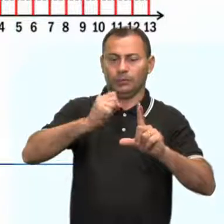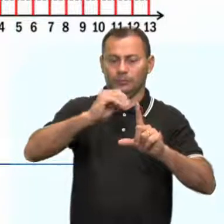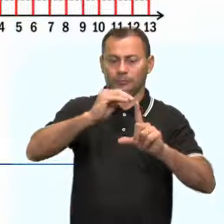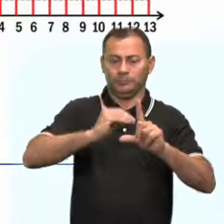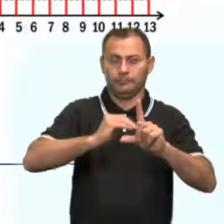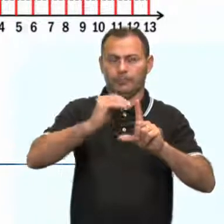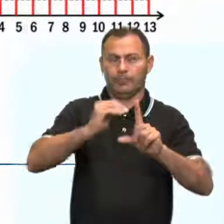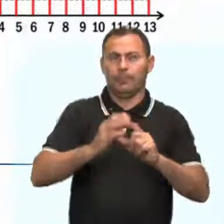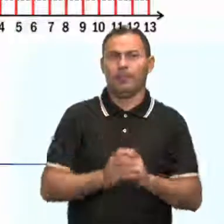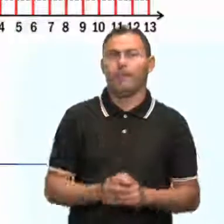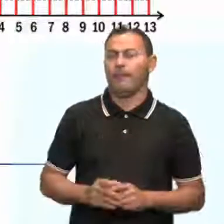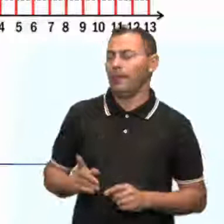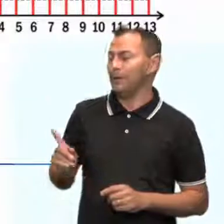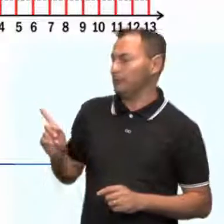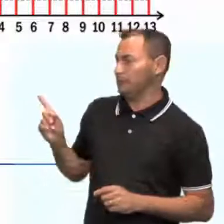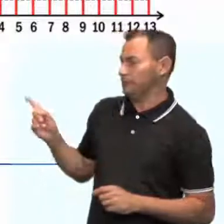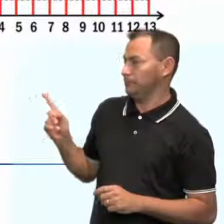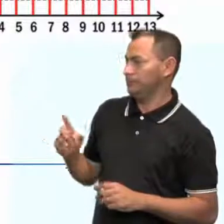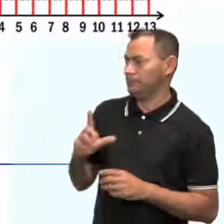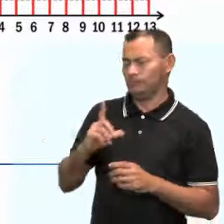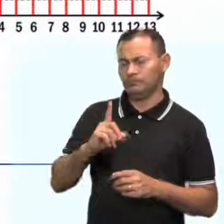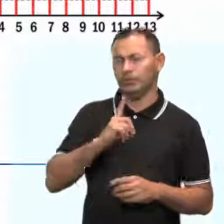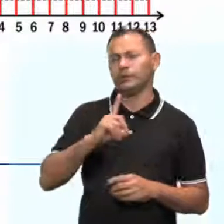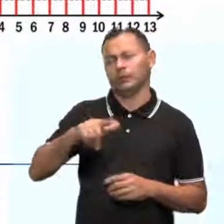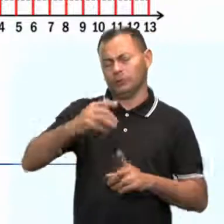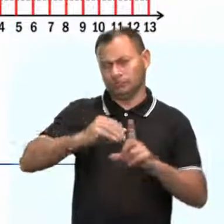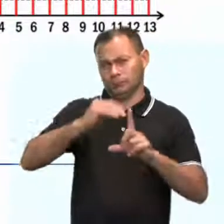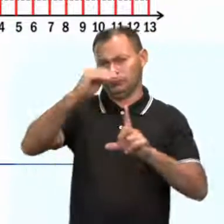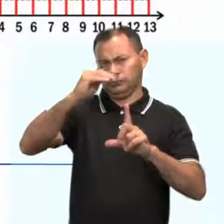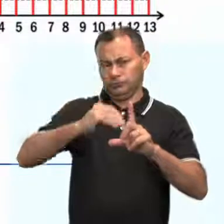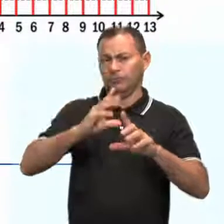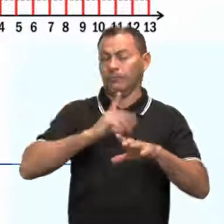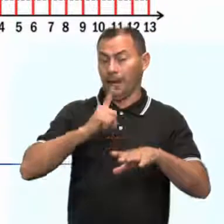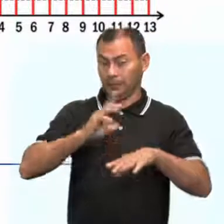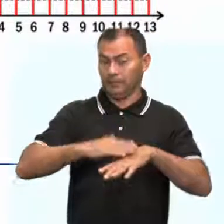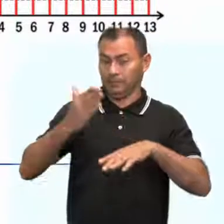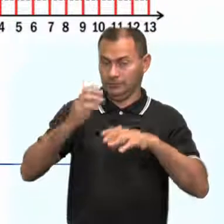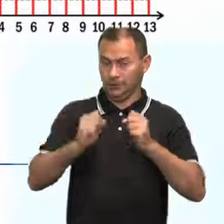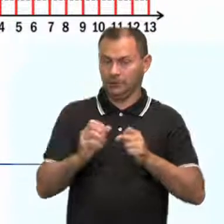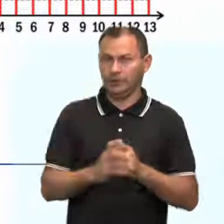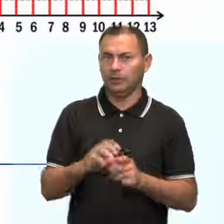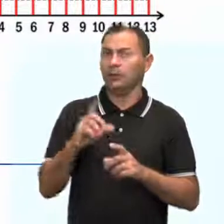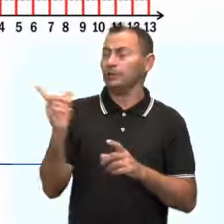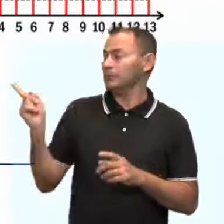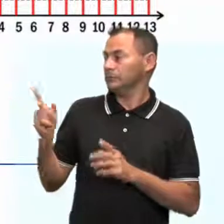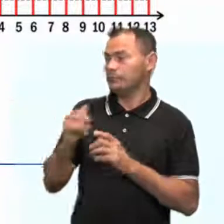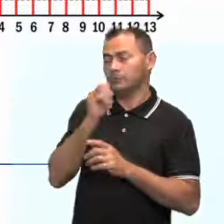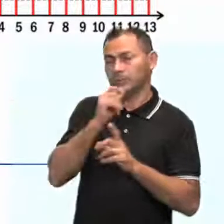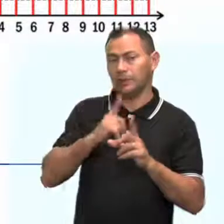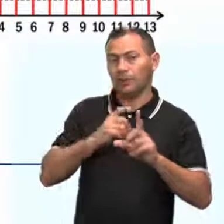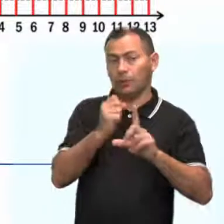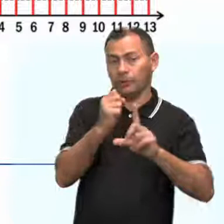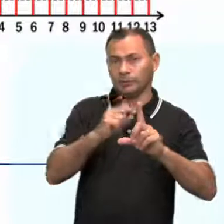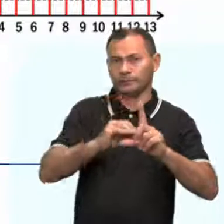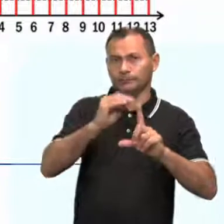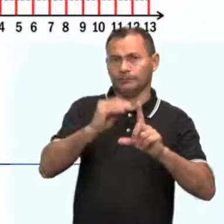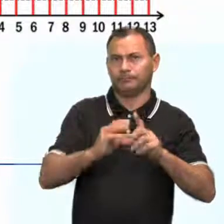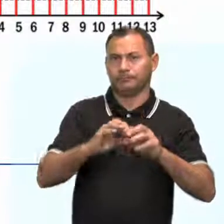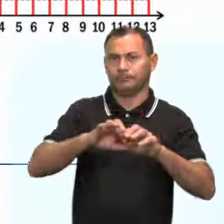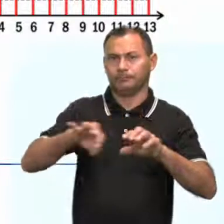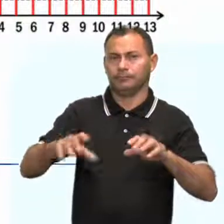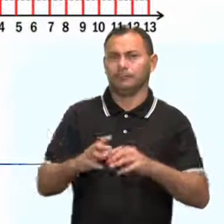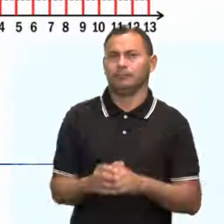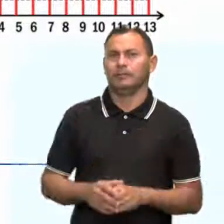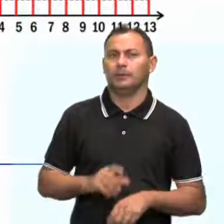níveis. Nesse caso, lógico, eu posso ter muitos outros níveis. Então eu tenho 8 níveis aqui, eu vou discretizar esse sinal.